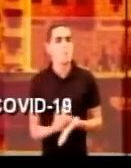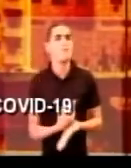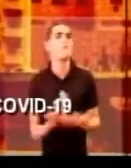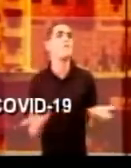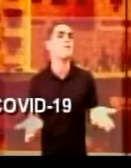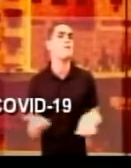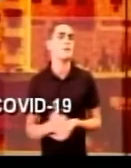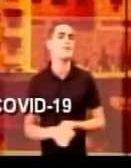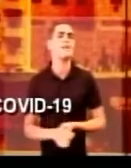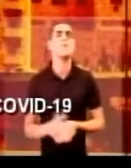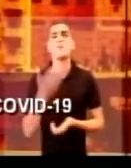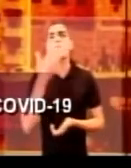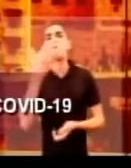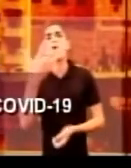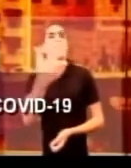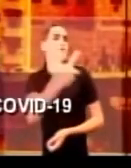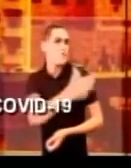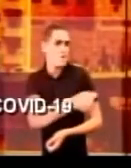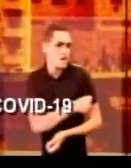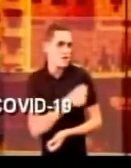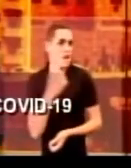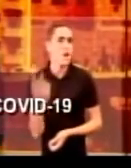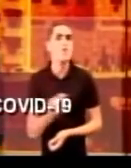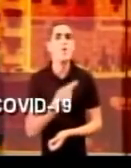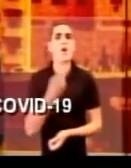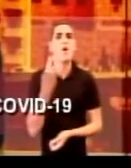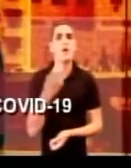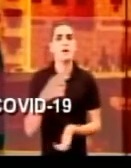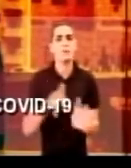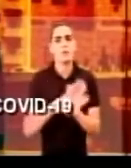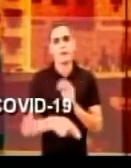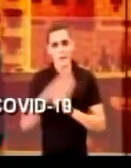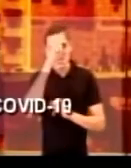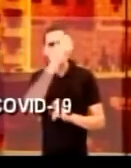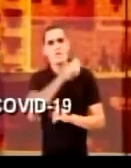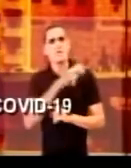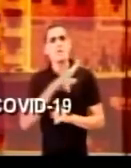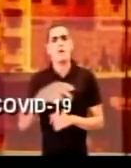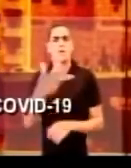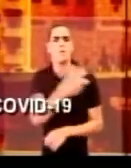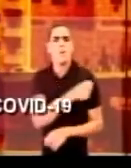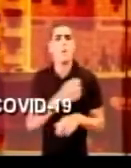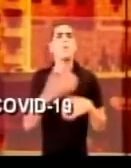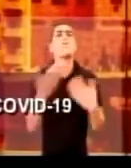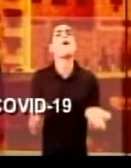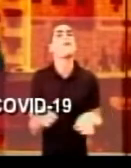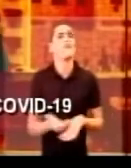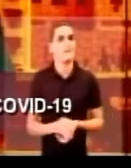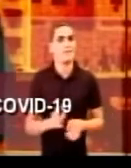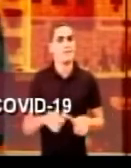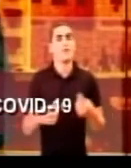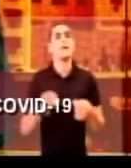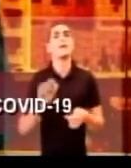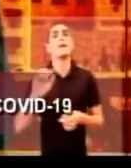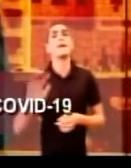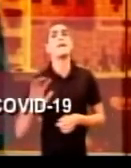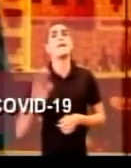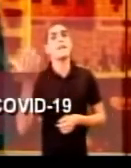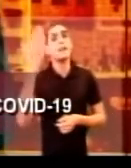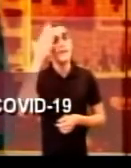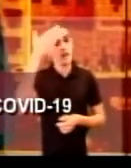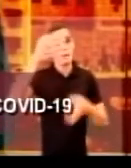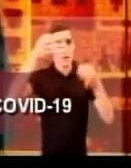vacina é o Ministério da Saúde. Nós aplicaremos a vacina que chegar para